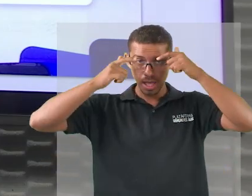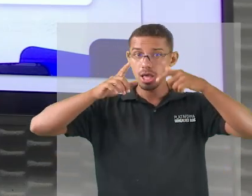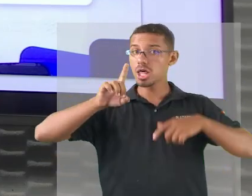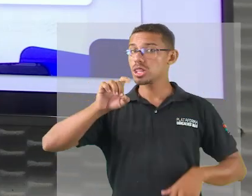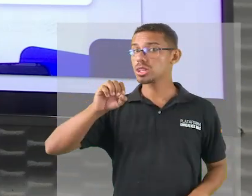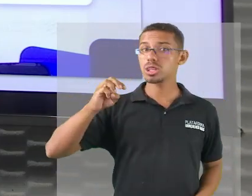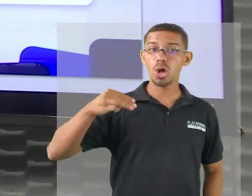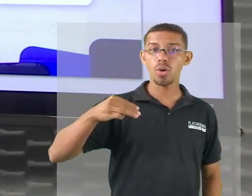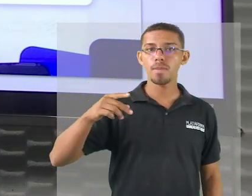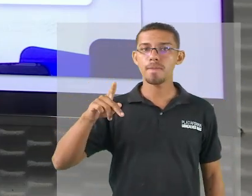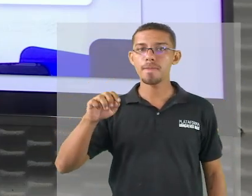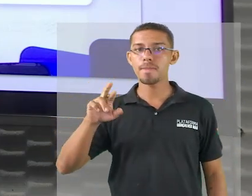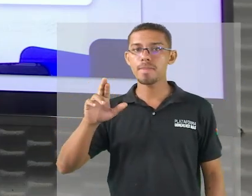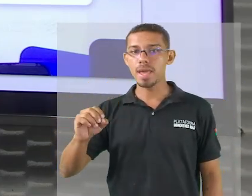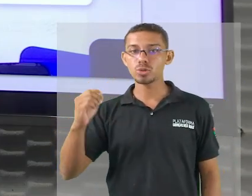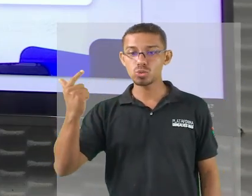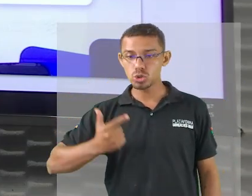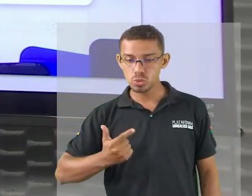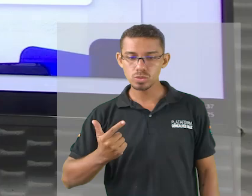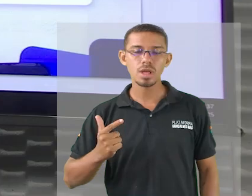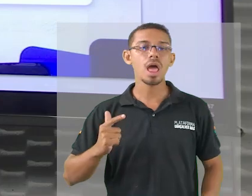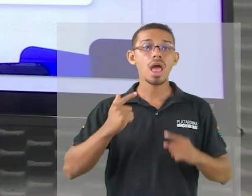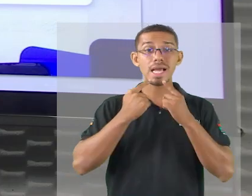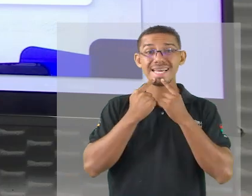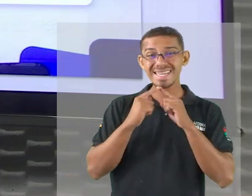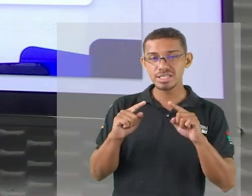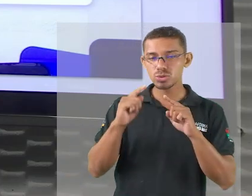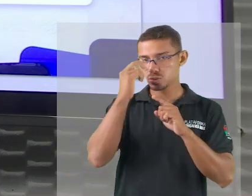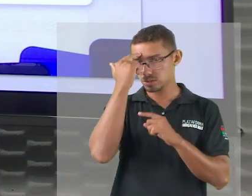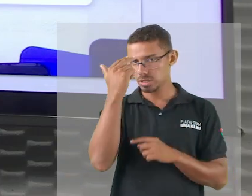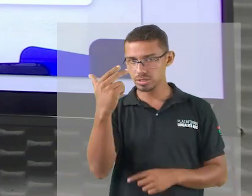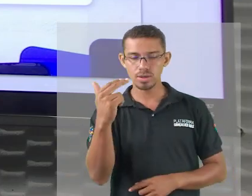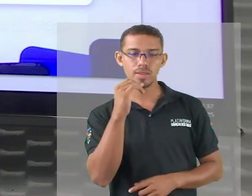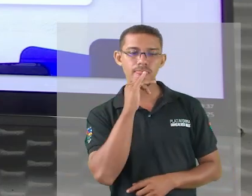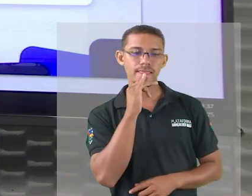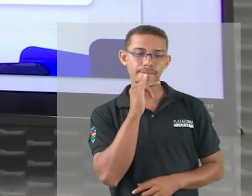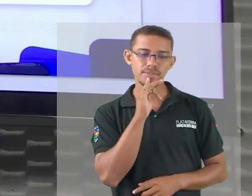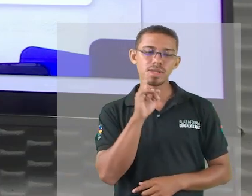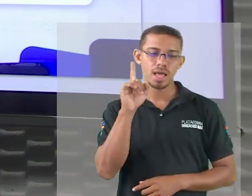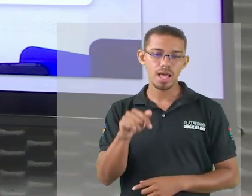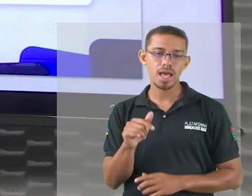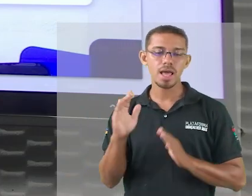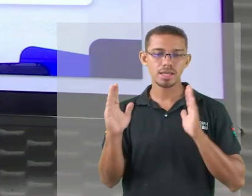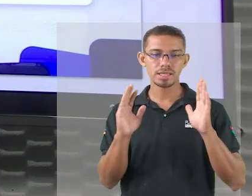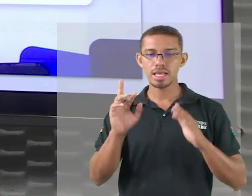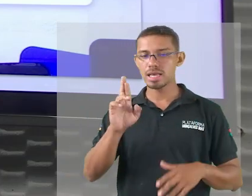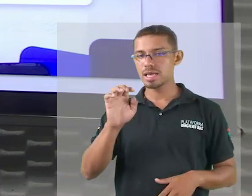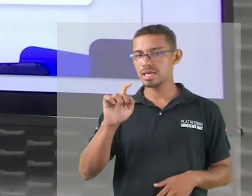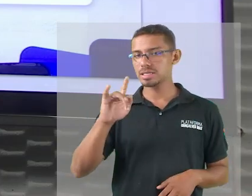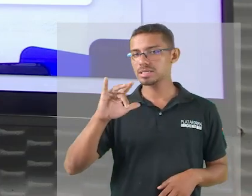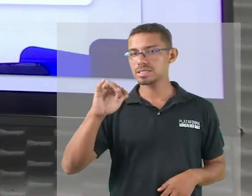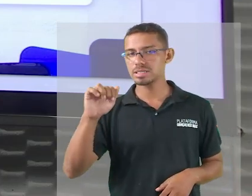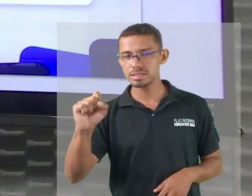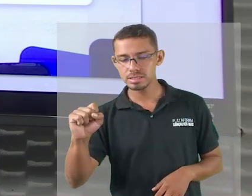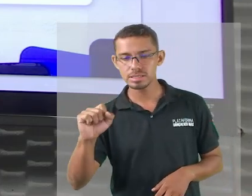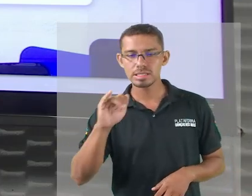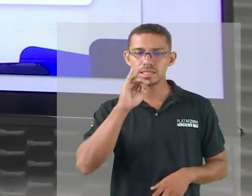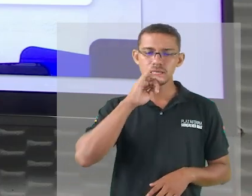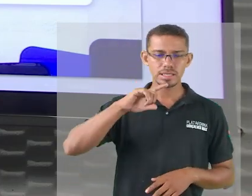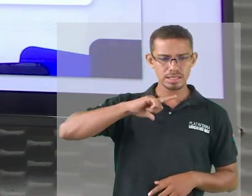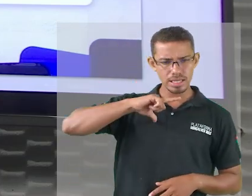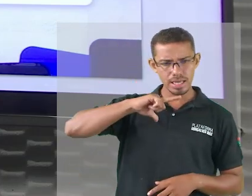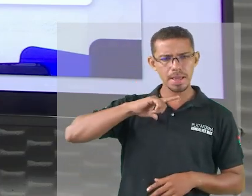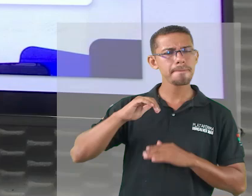II, mas naquele período crítico da história, que é o período das regências, na qual você tem